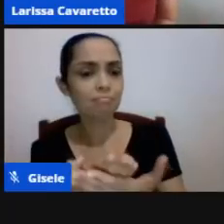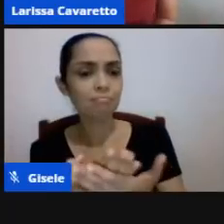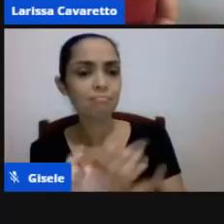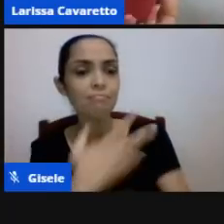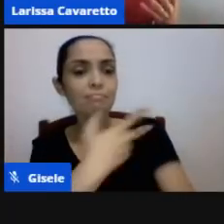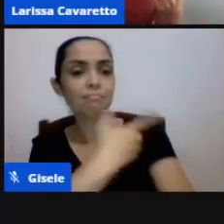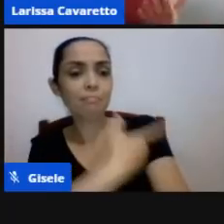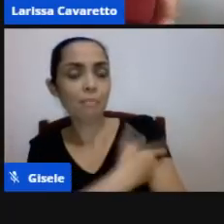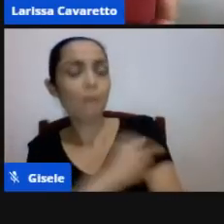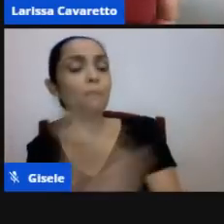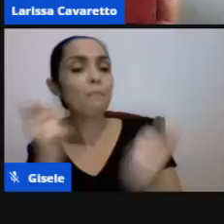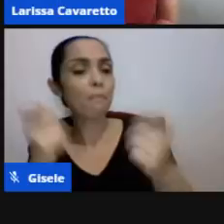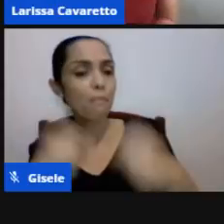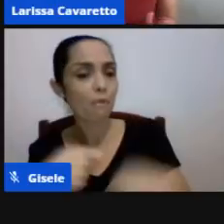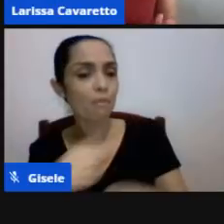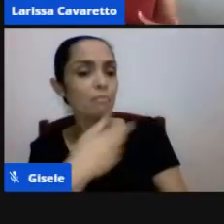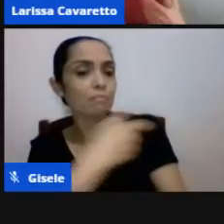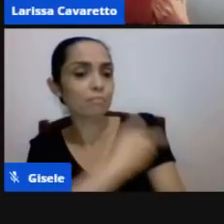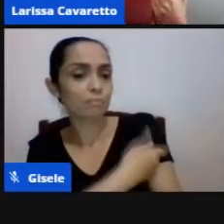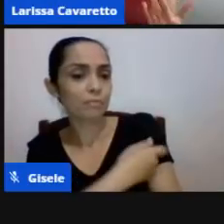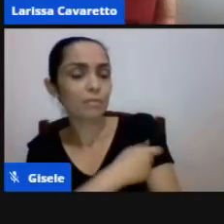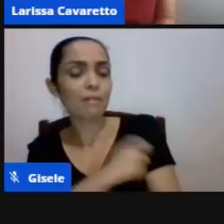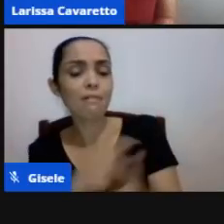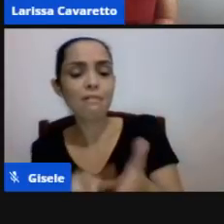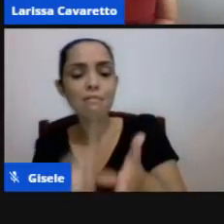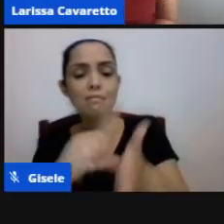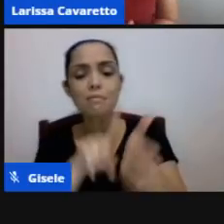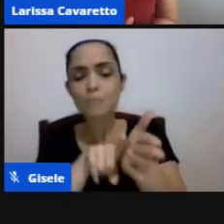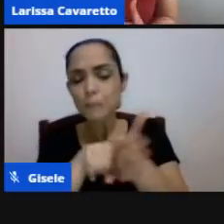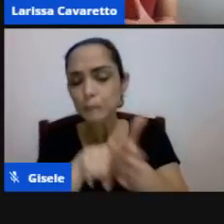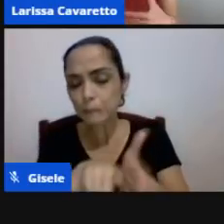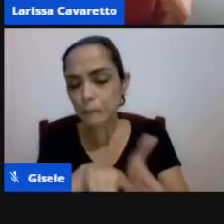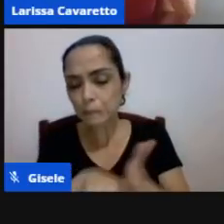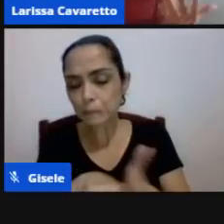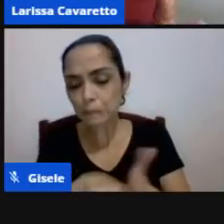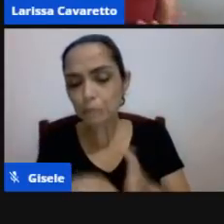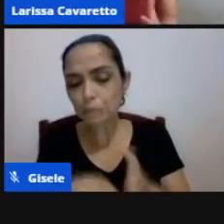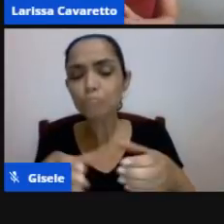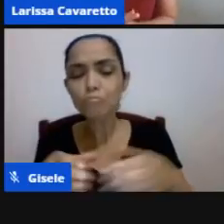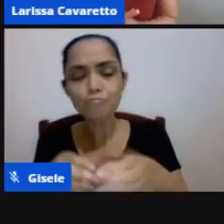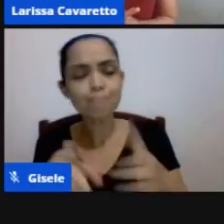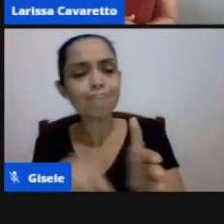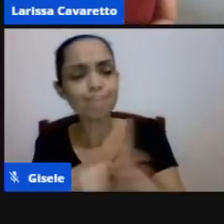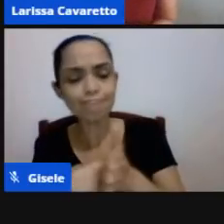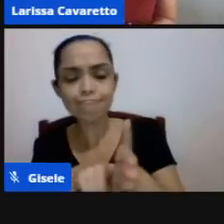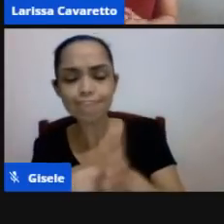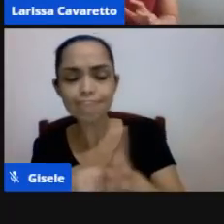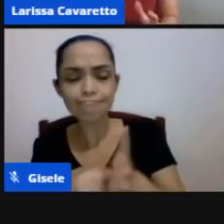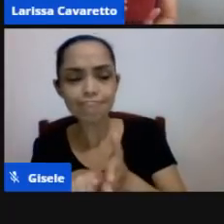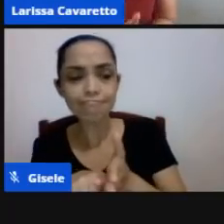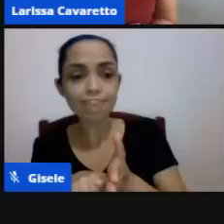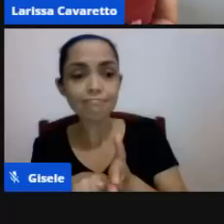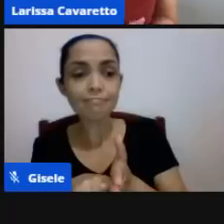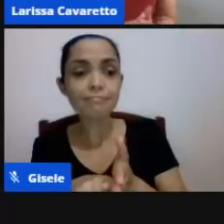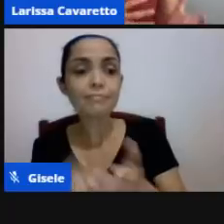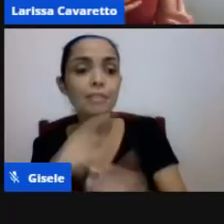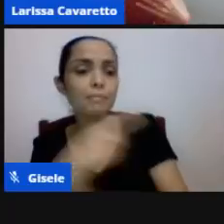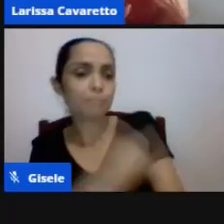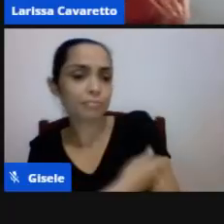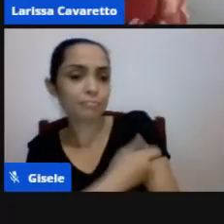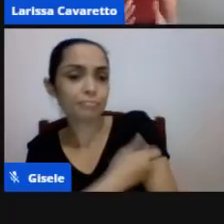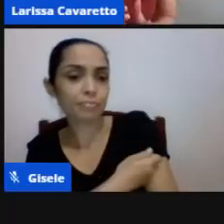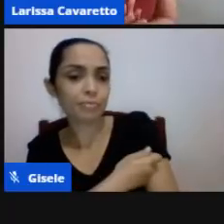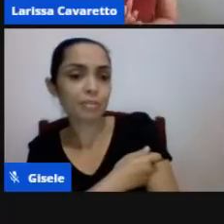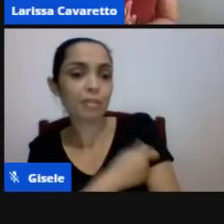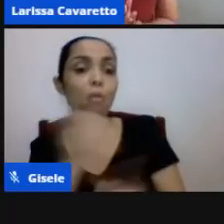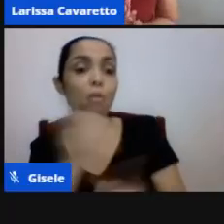pode tomar, porque elas foram, sim, testadas, muito bem testadas em uma quantidade enorme de pessoas, e as